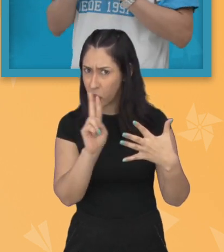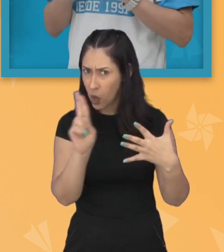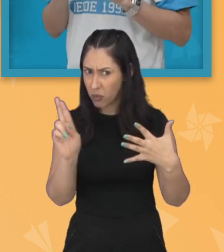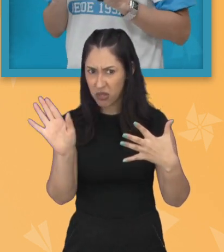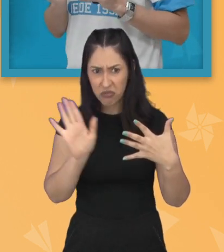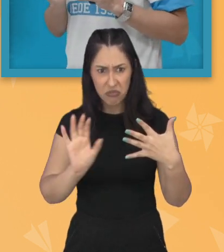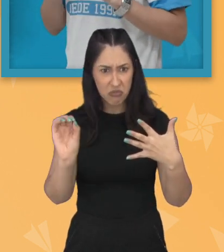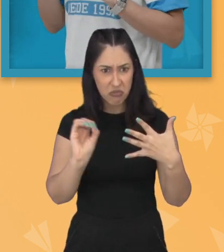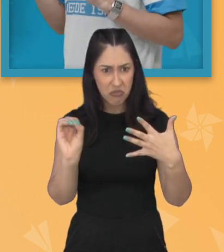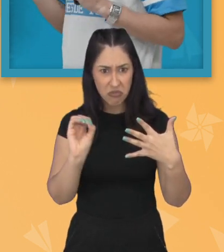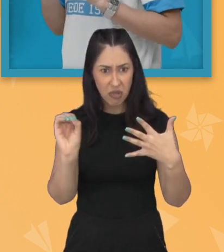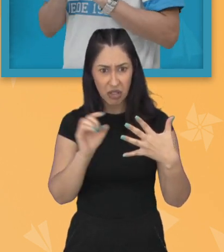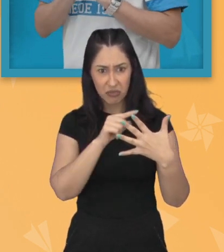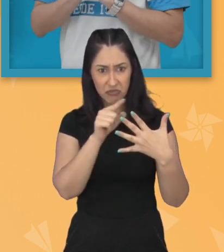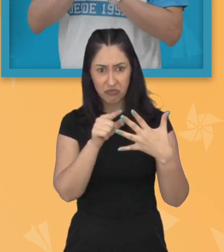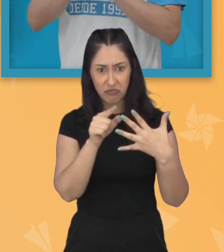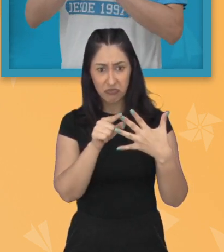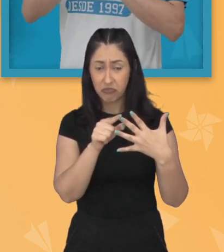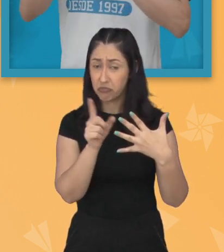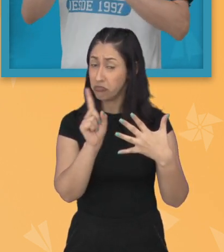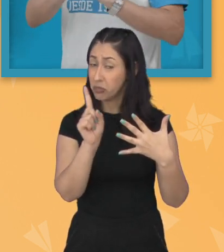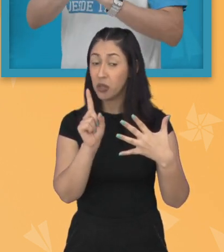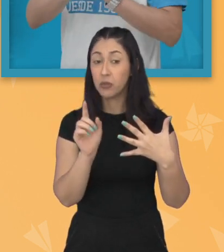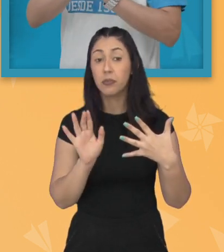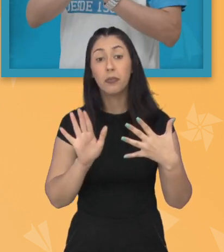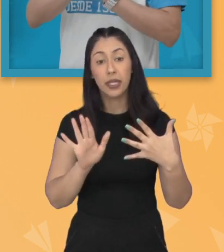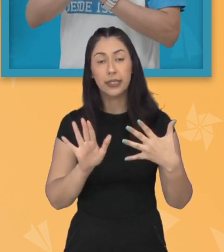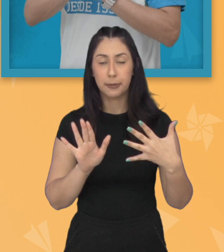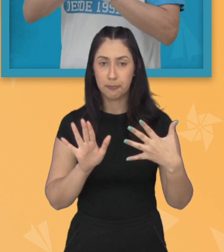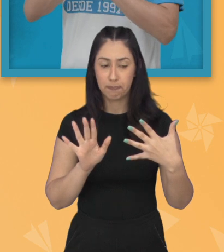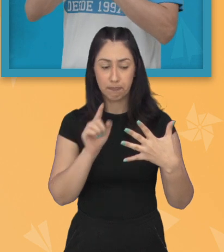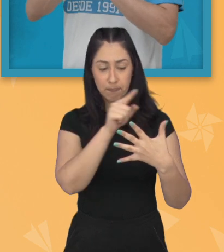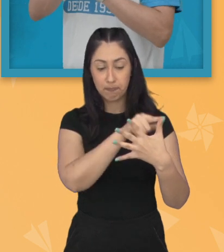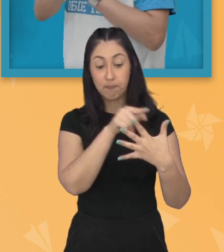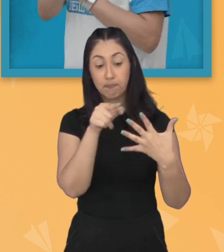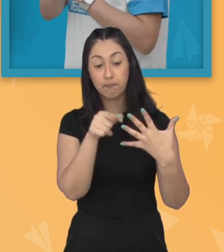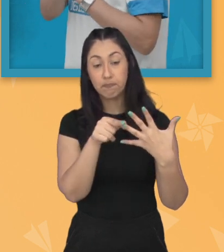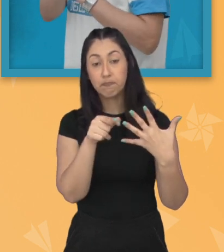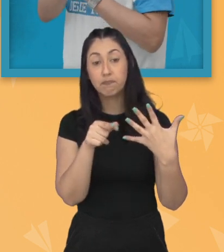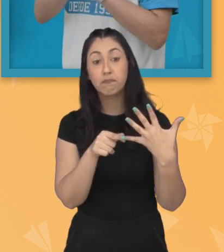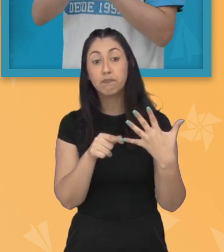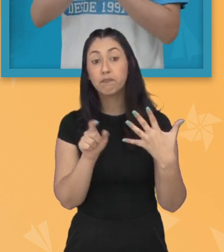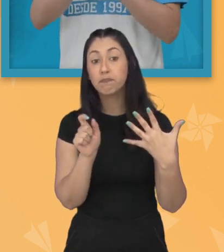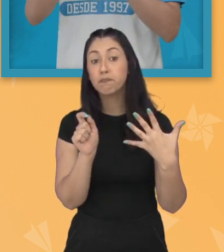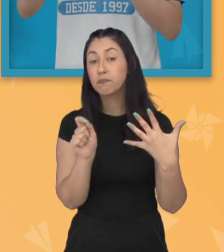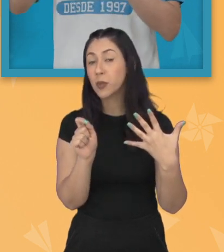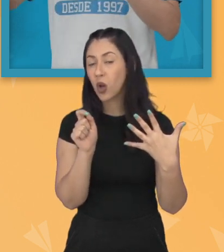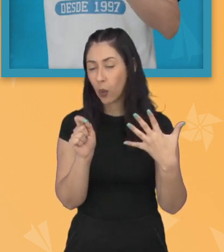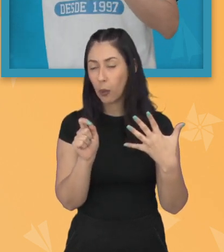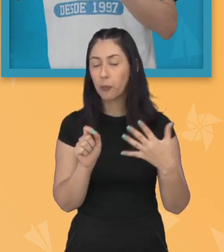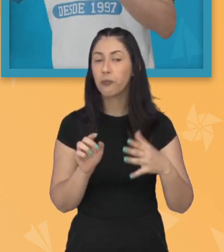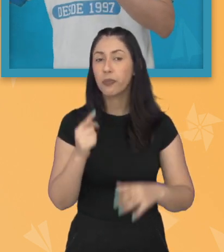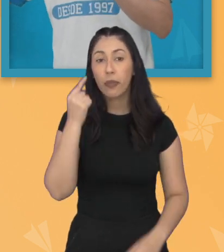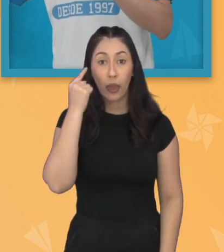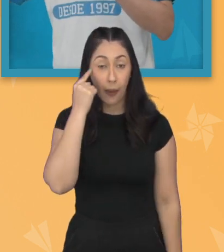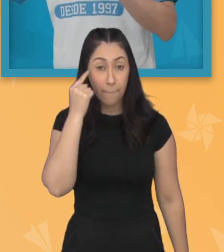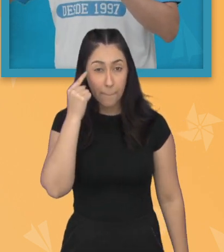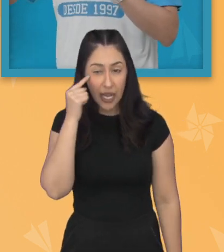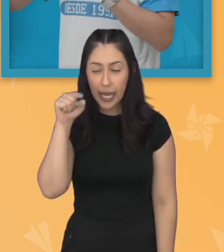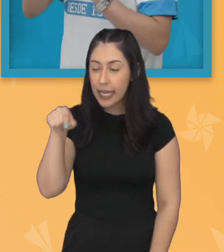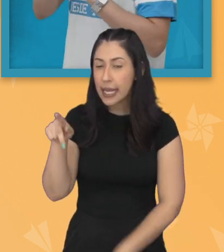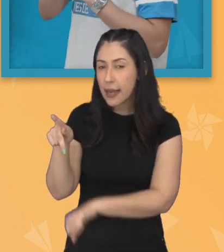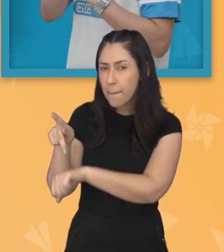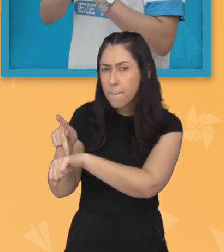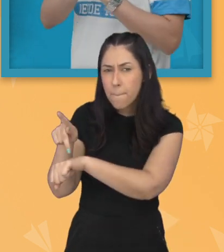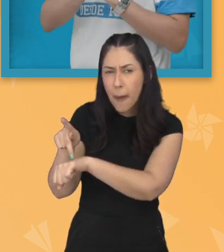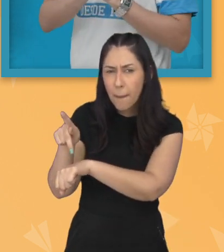100 gramas de calcário ali em início. Ele se decompõe, ou seja, ele forma outros dois